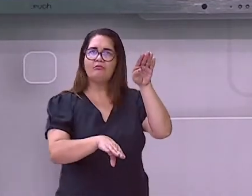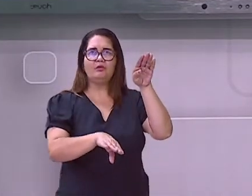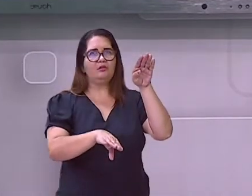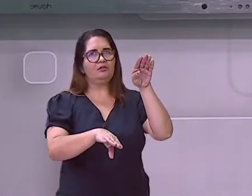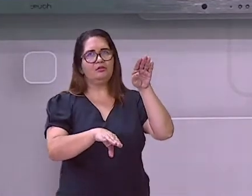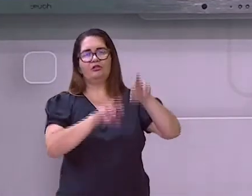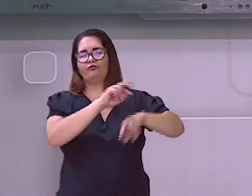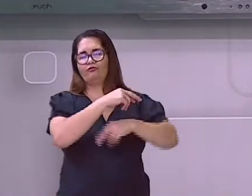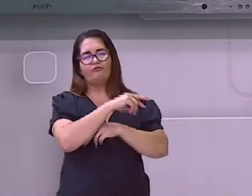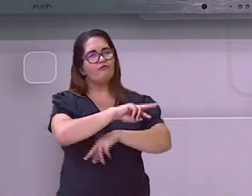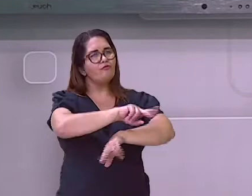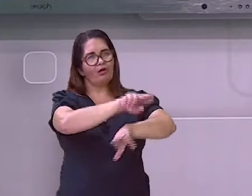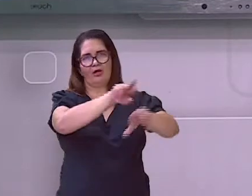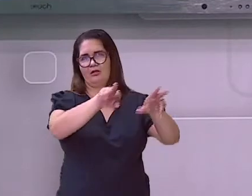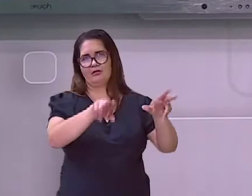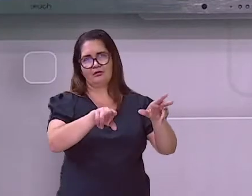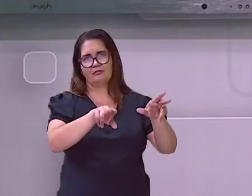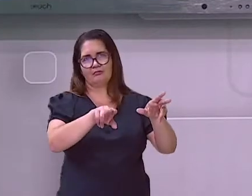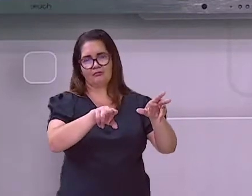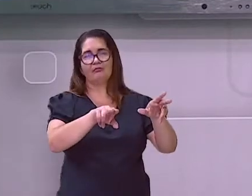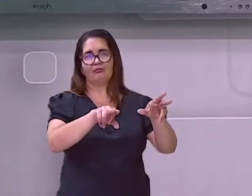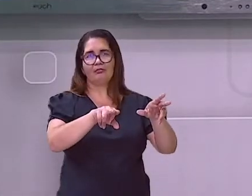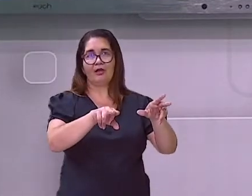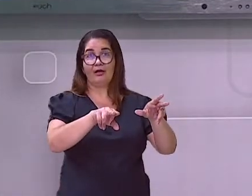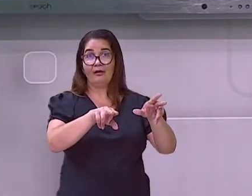dentro do continente europeu.